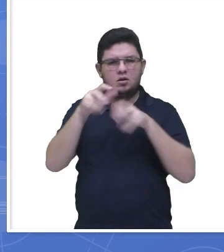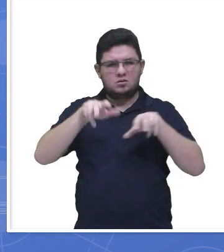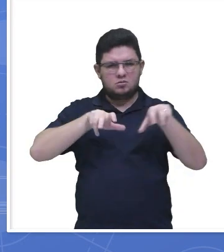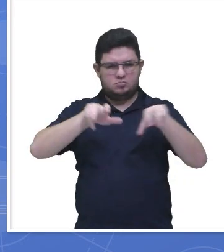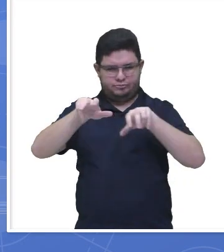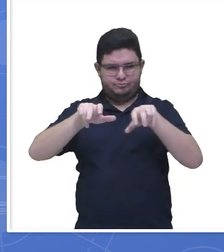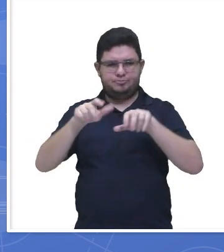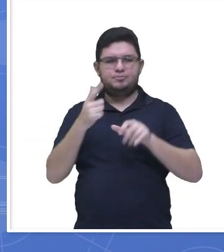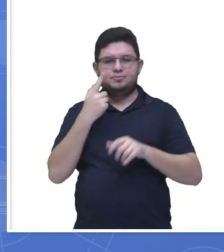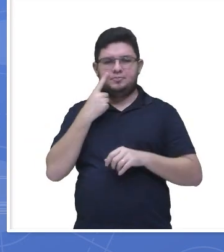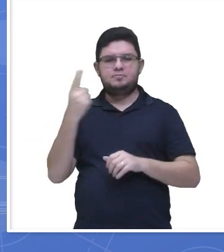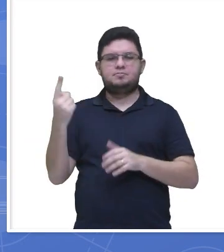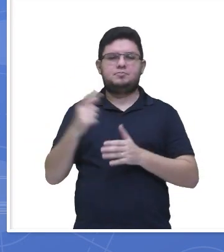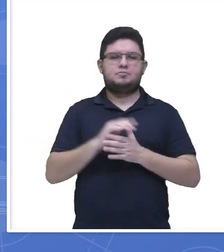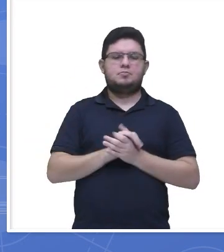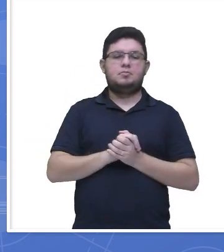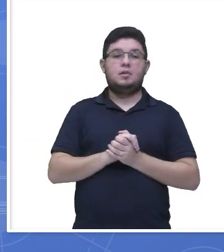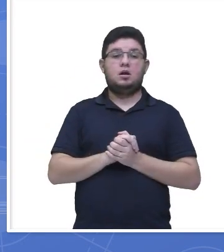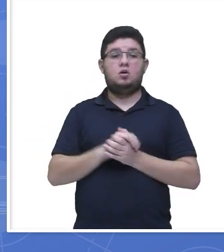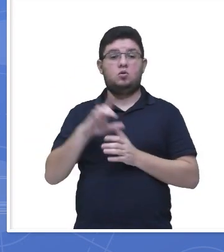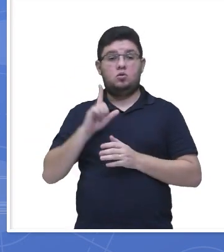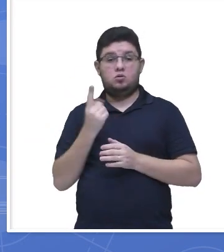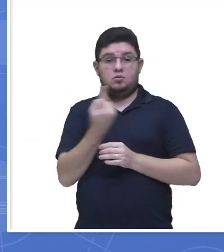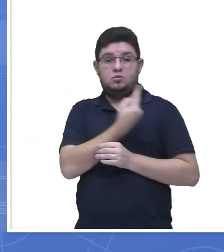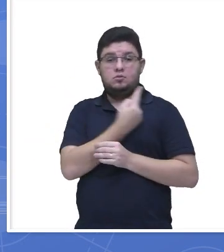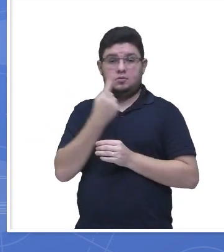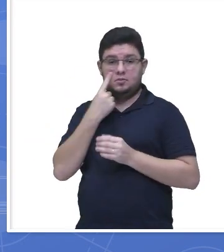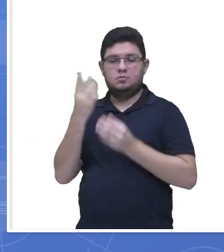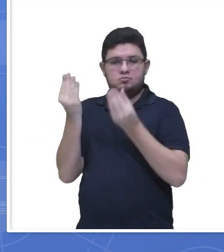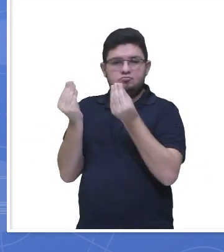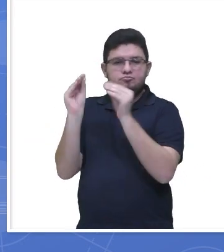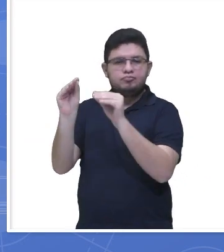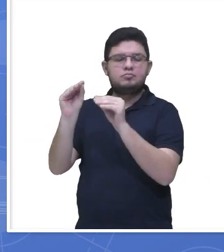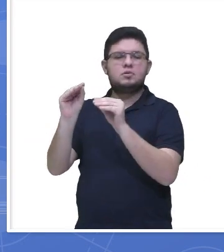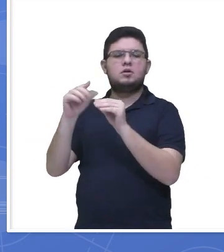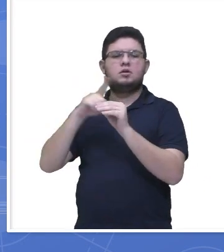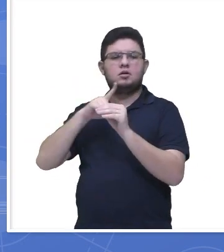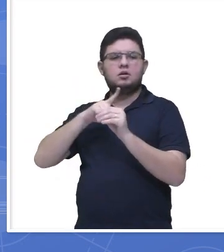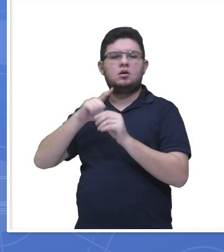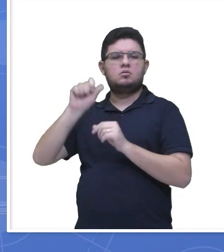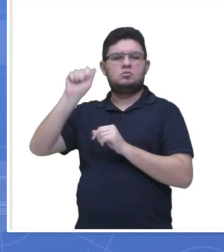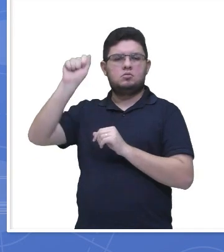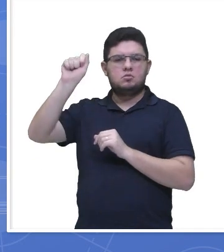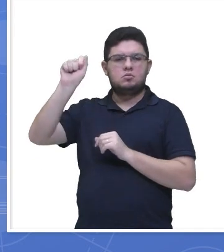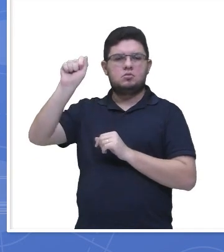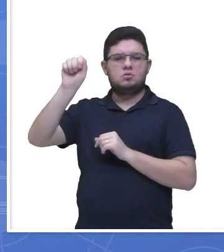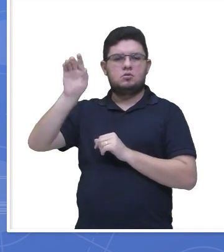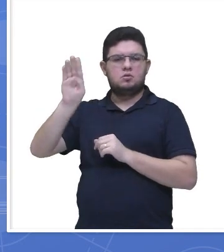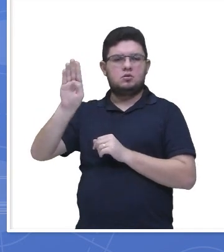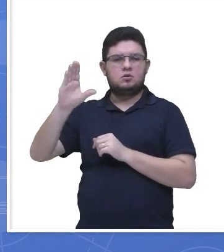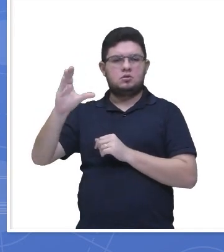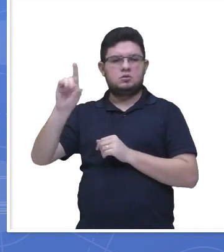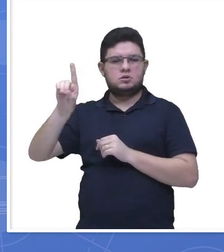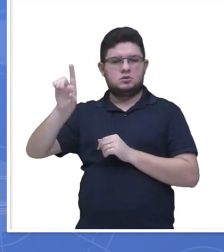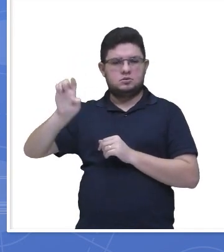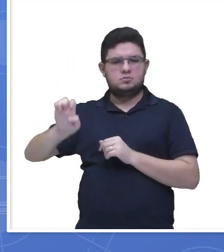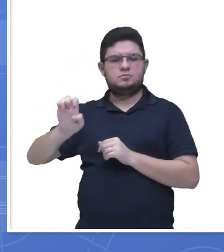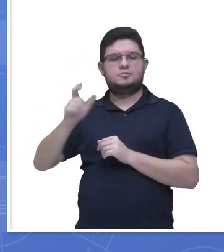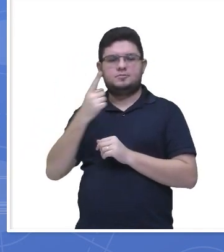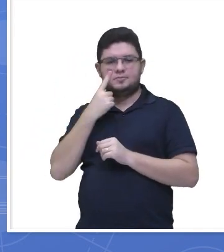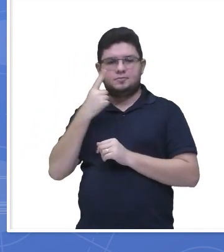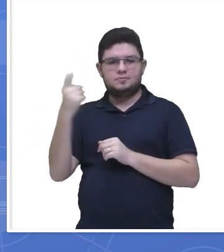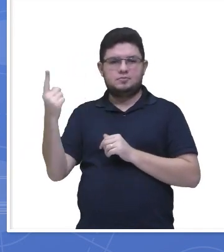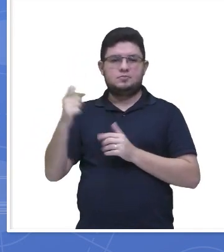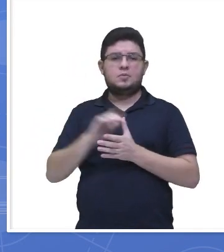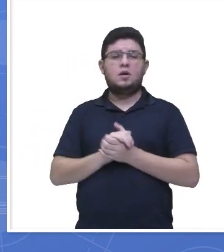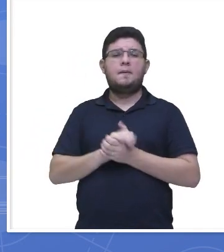chaturanga, ok? E aí nós colocamos aí, ó, as alternativas. Vamos ver aí quais foram as alternativas. Está aí, ó.